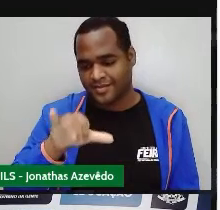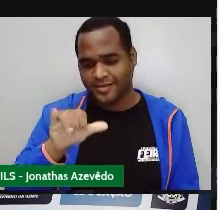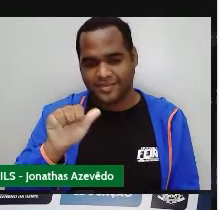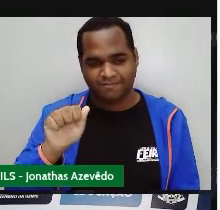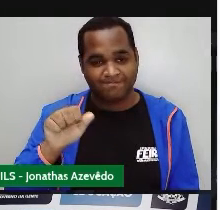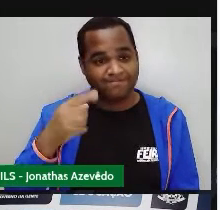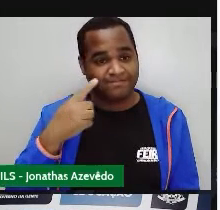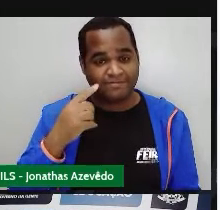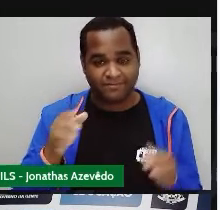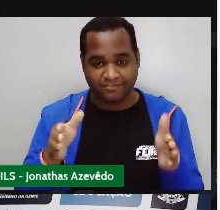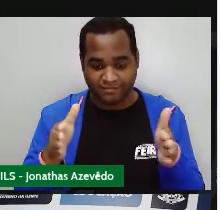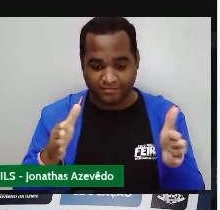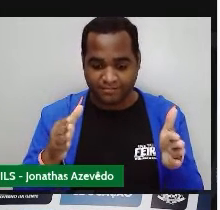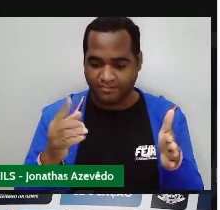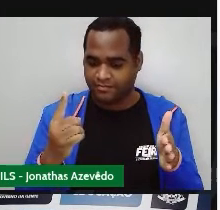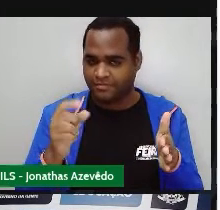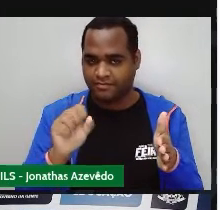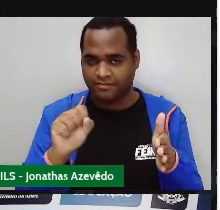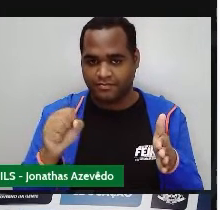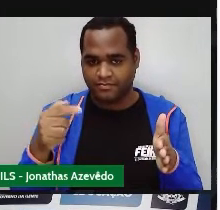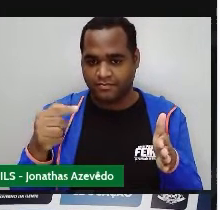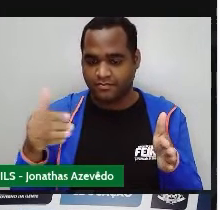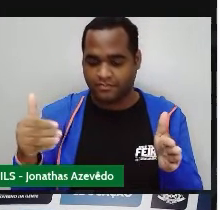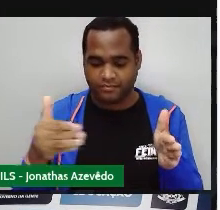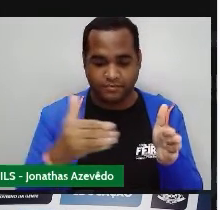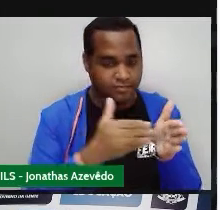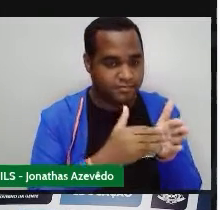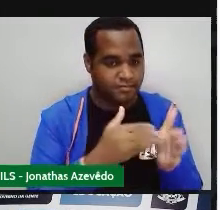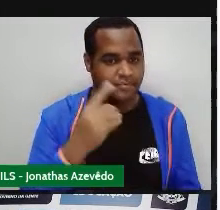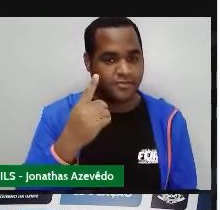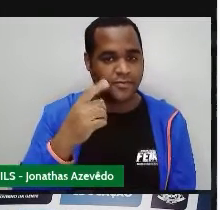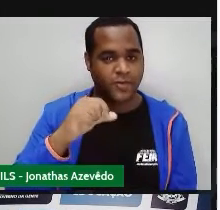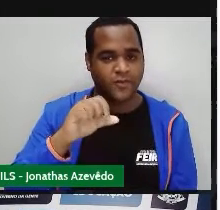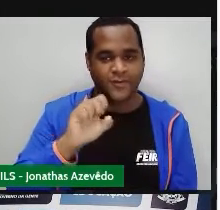viveu entre Esse período aí de 1887-a